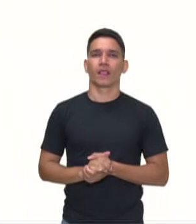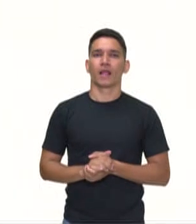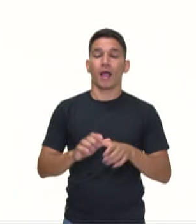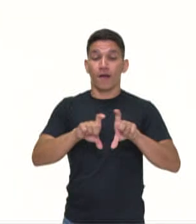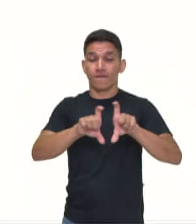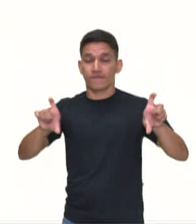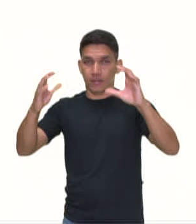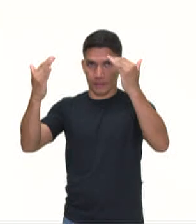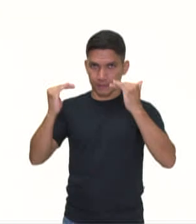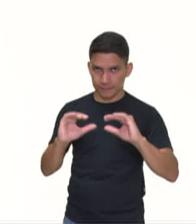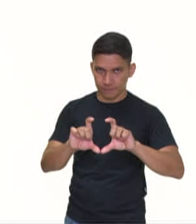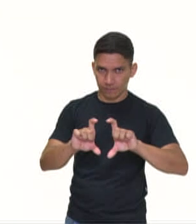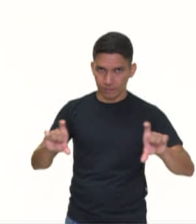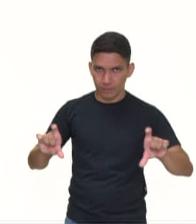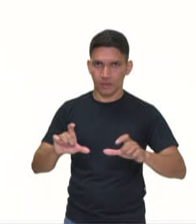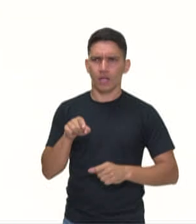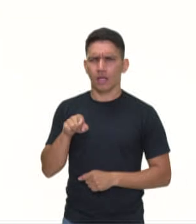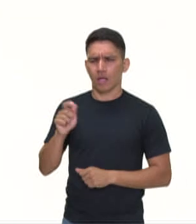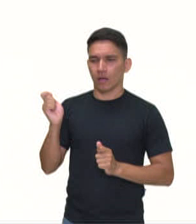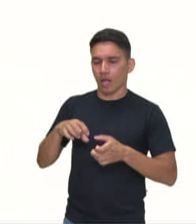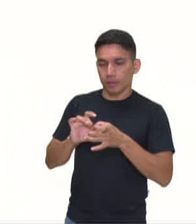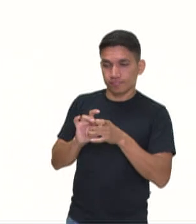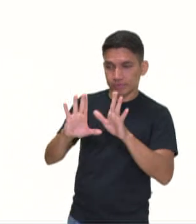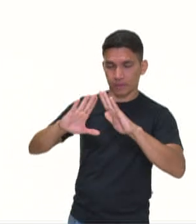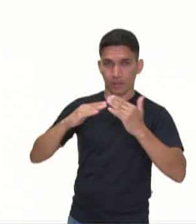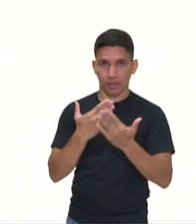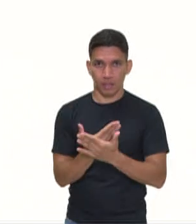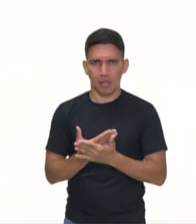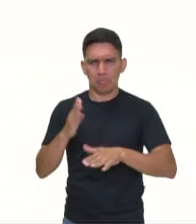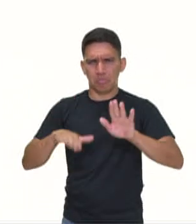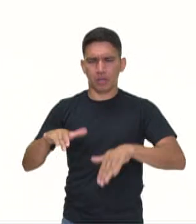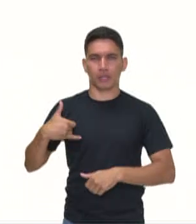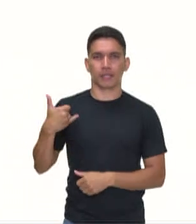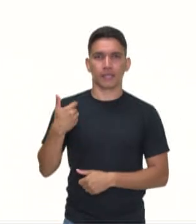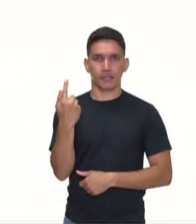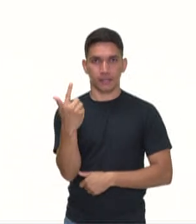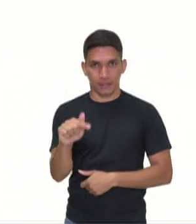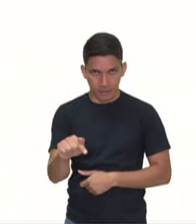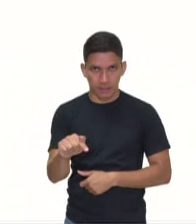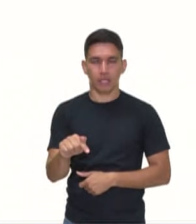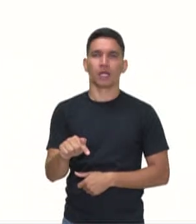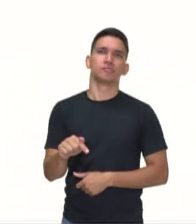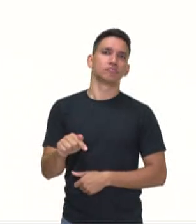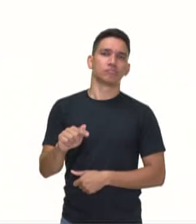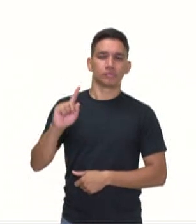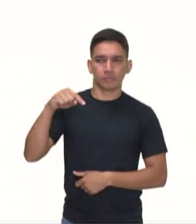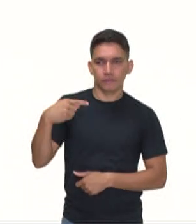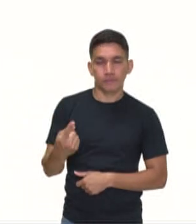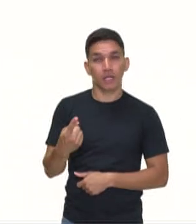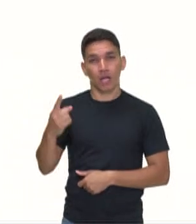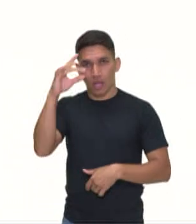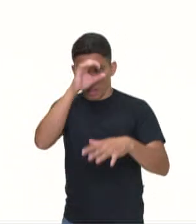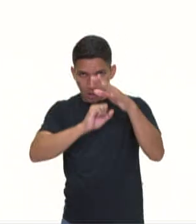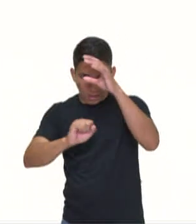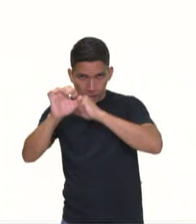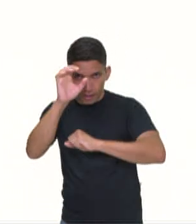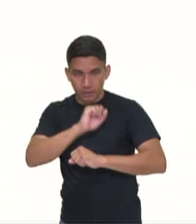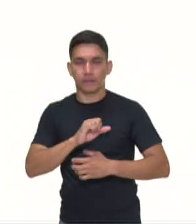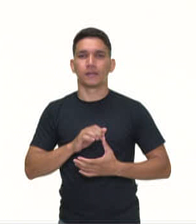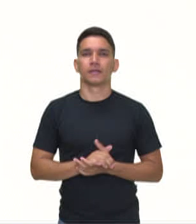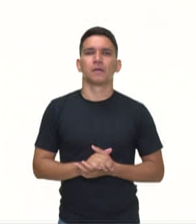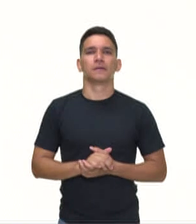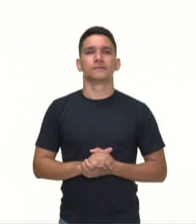you leave school at 17, but you still have a lot to learn. Você deixar a escola